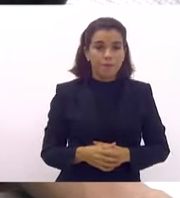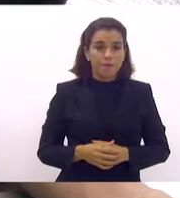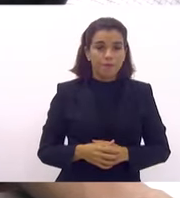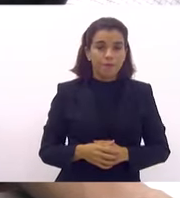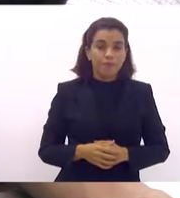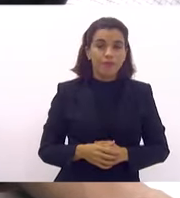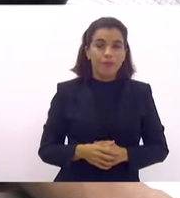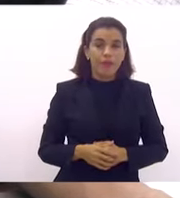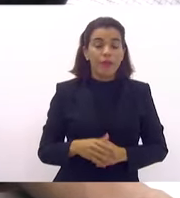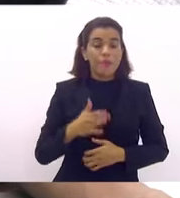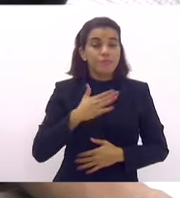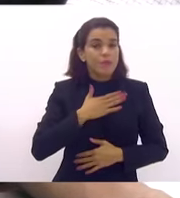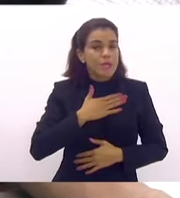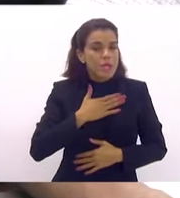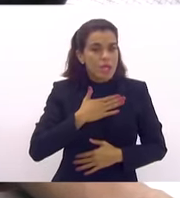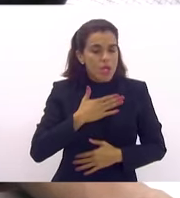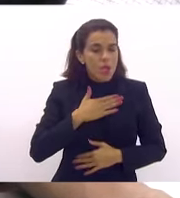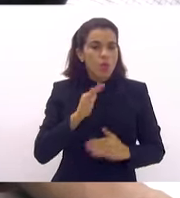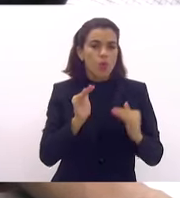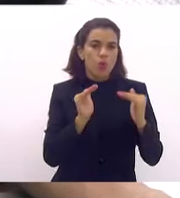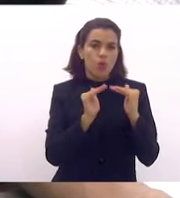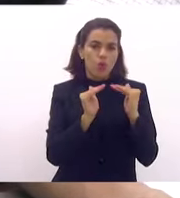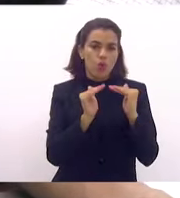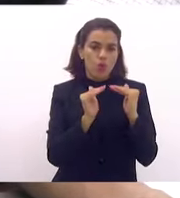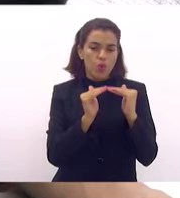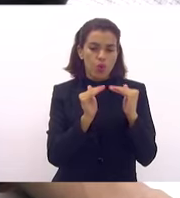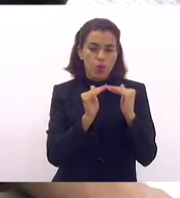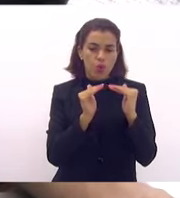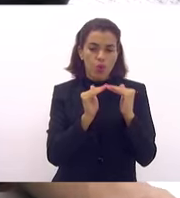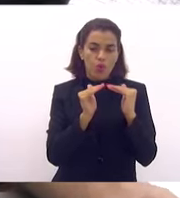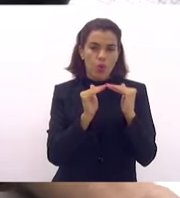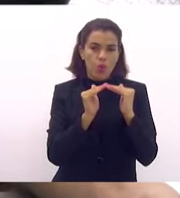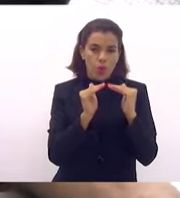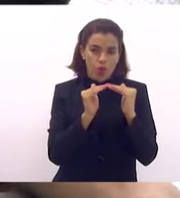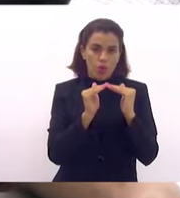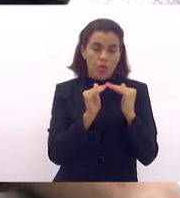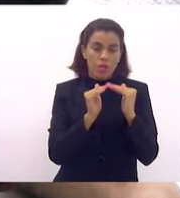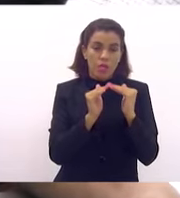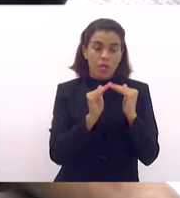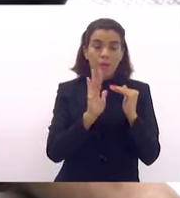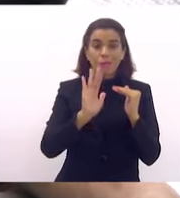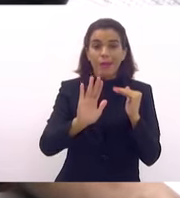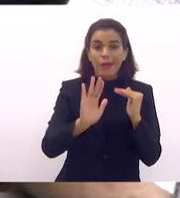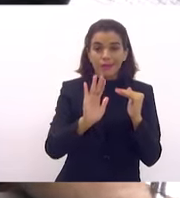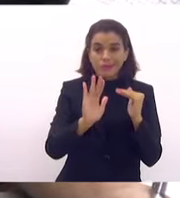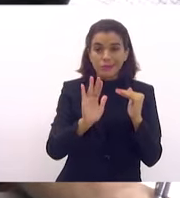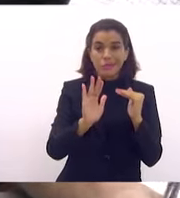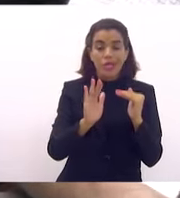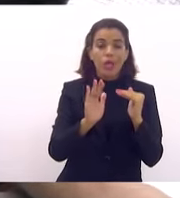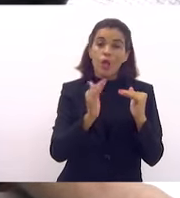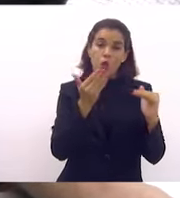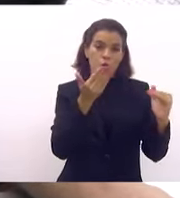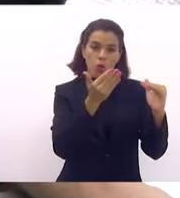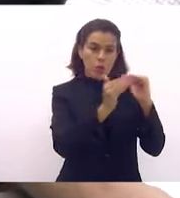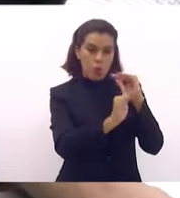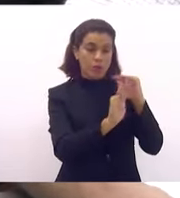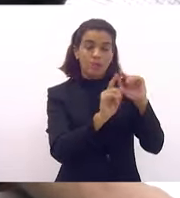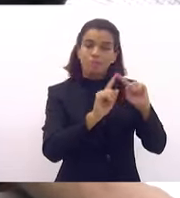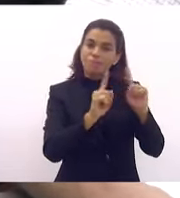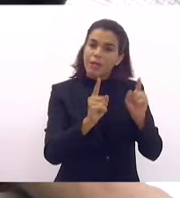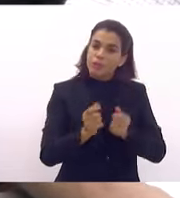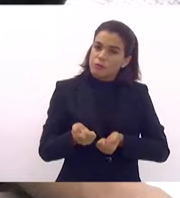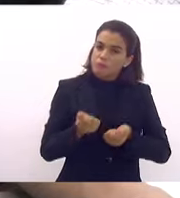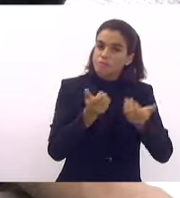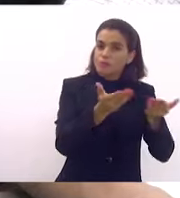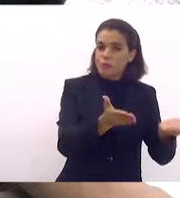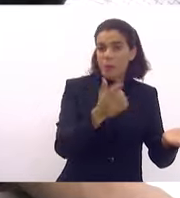isso. E eu concordei, ou melhor, eu, embora não concordasse, eu acedi, achei que não